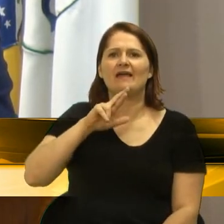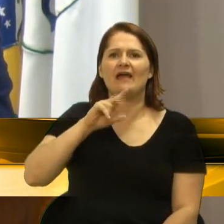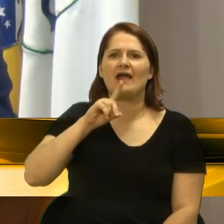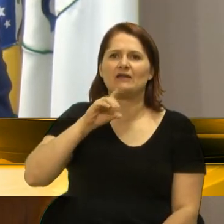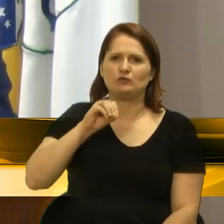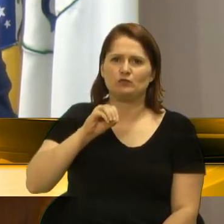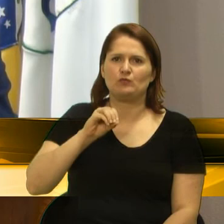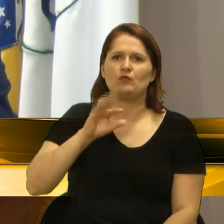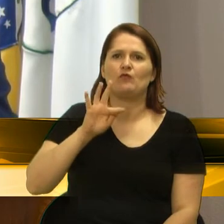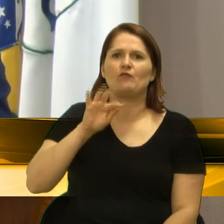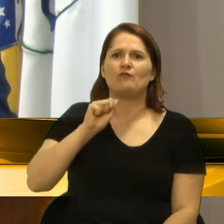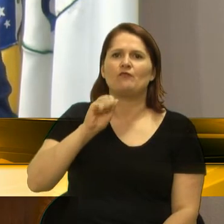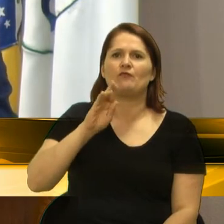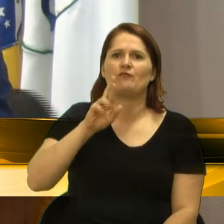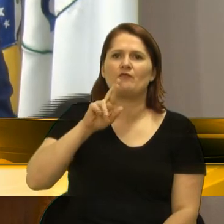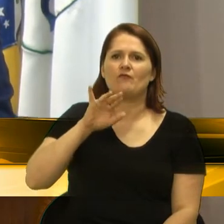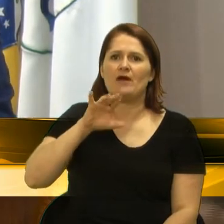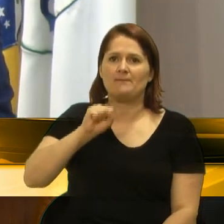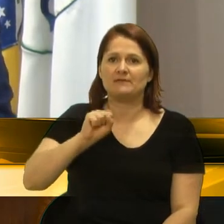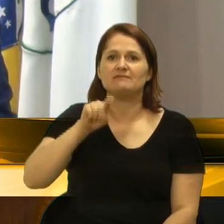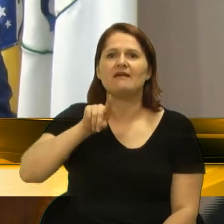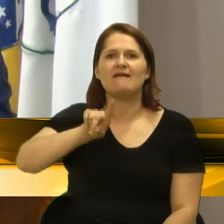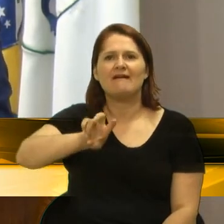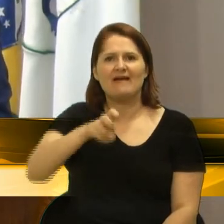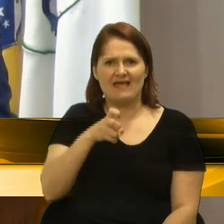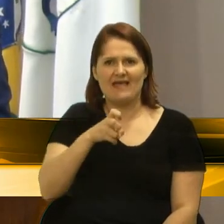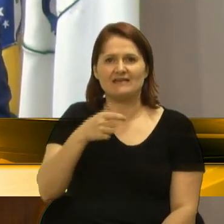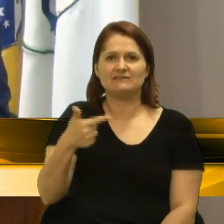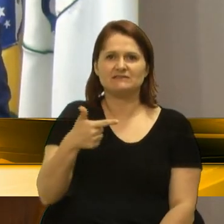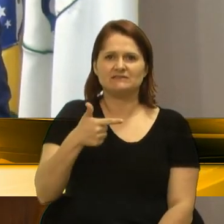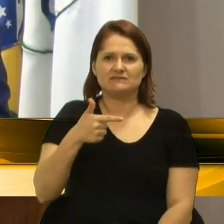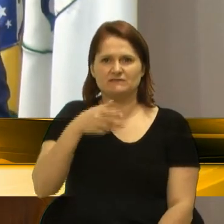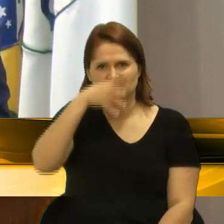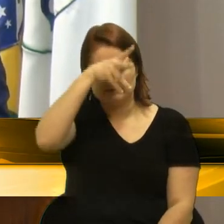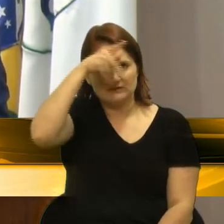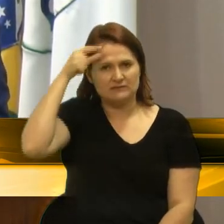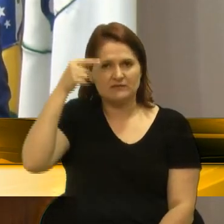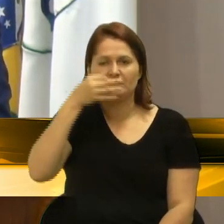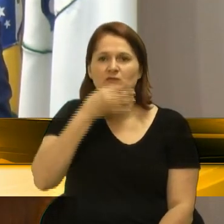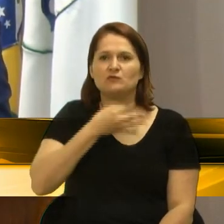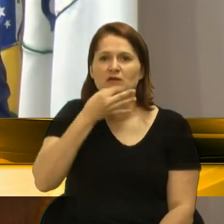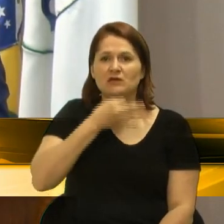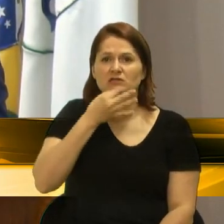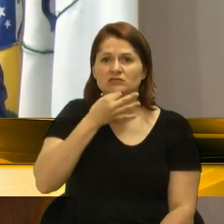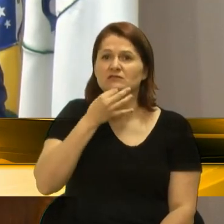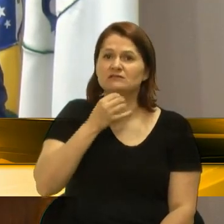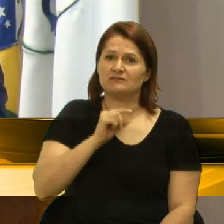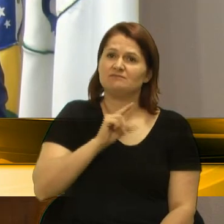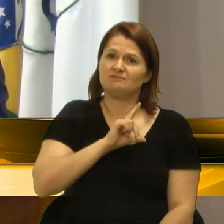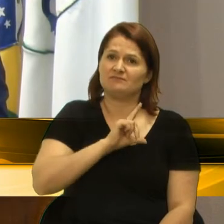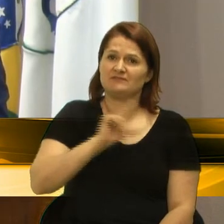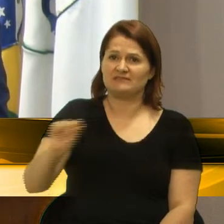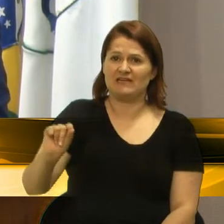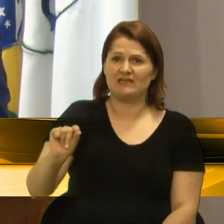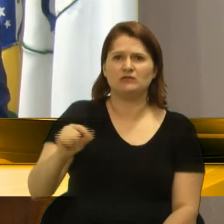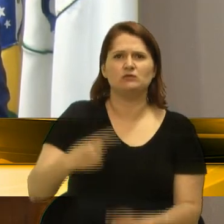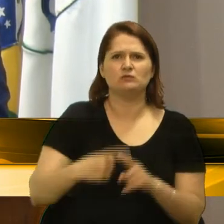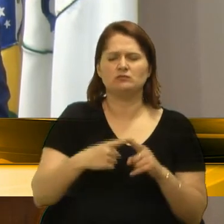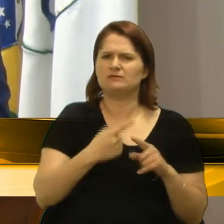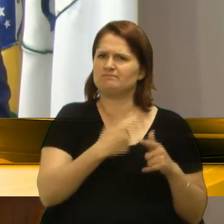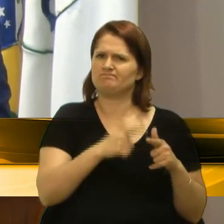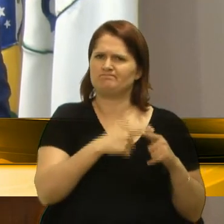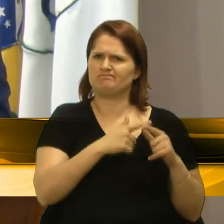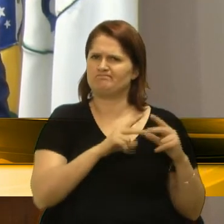de interpretação acerca de atos de gestão, retirou-se deliberadamente do Poder Executivo e